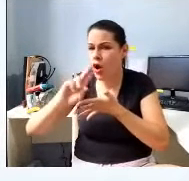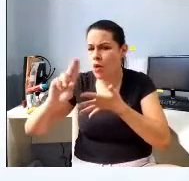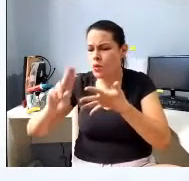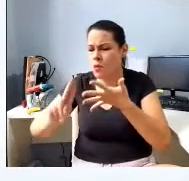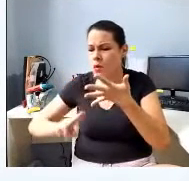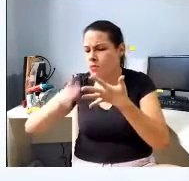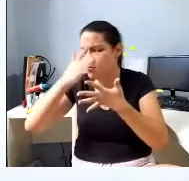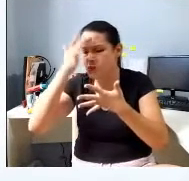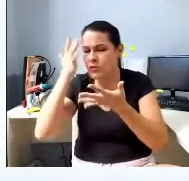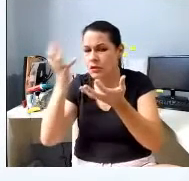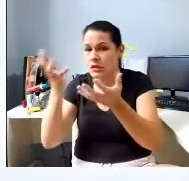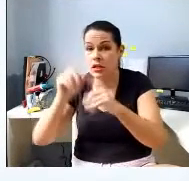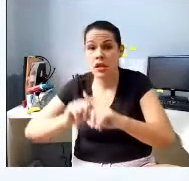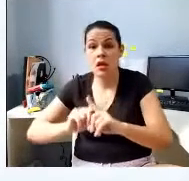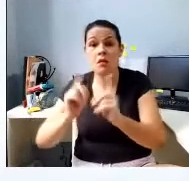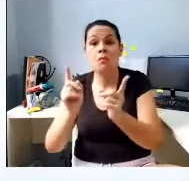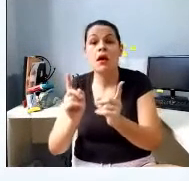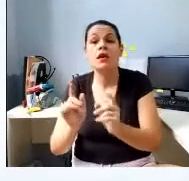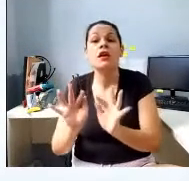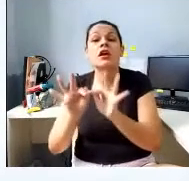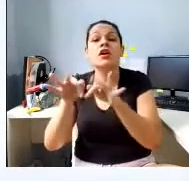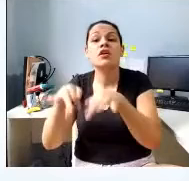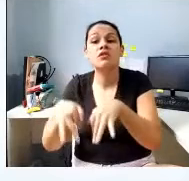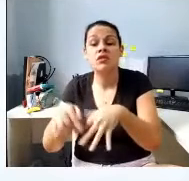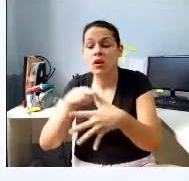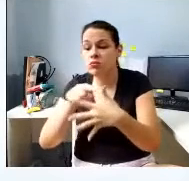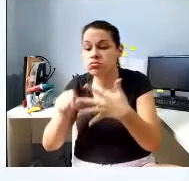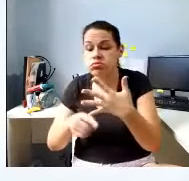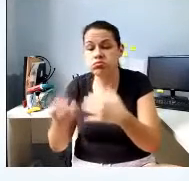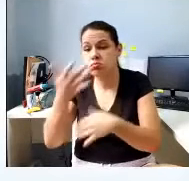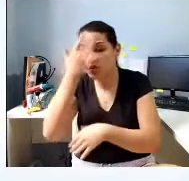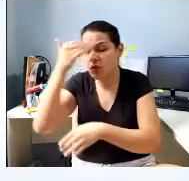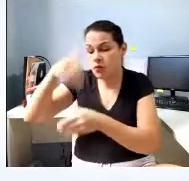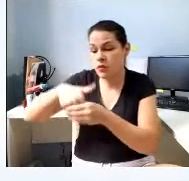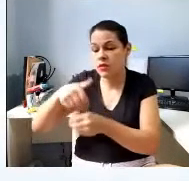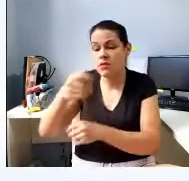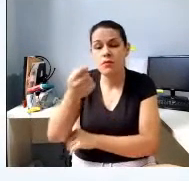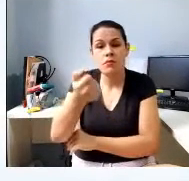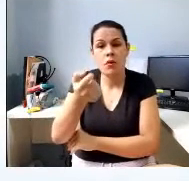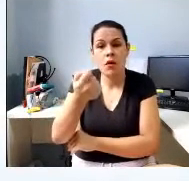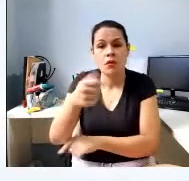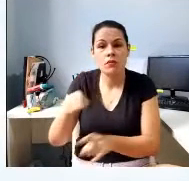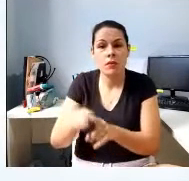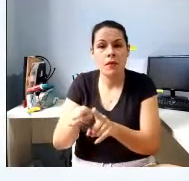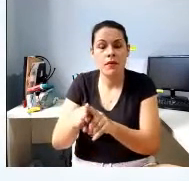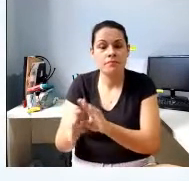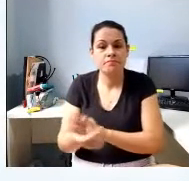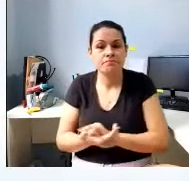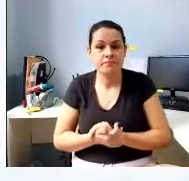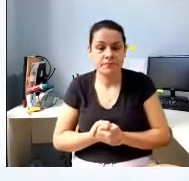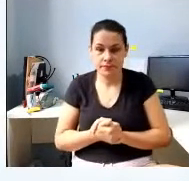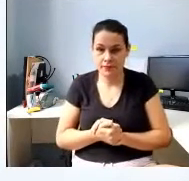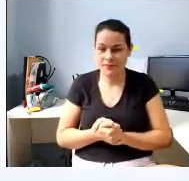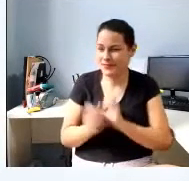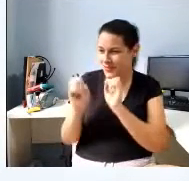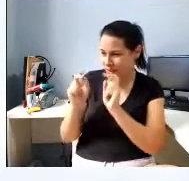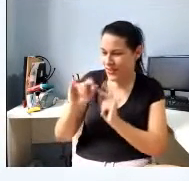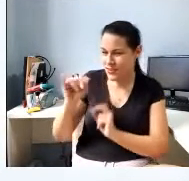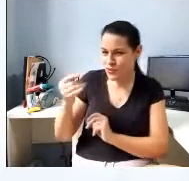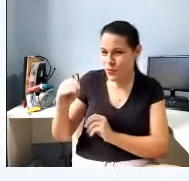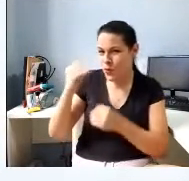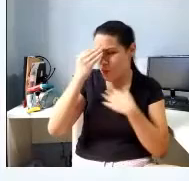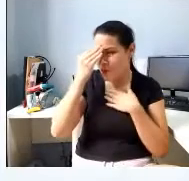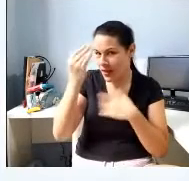No entanto, os resultados são tremendamente pífios. Ok, João. Daqui a pouco a gente volta com